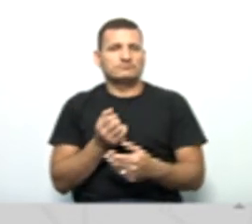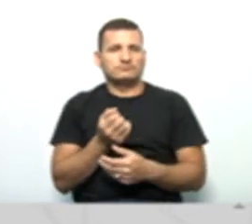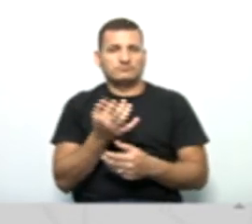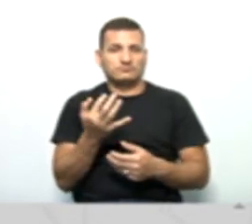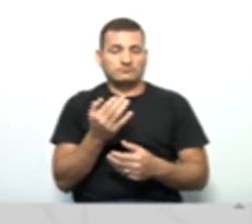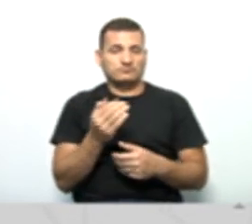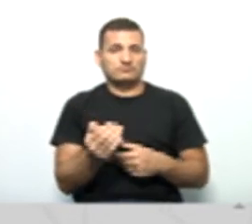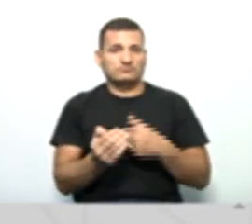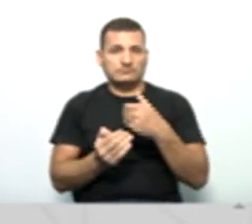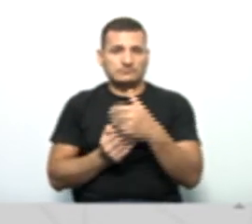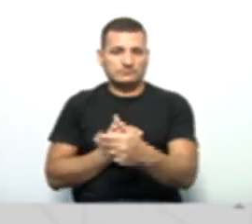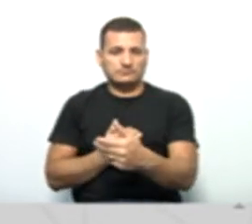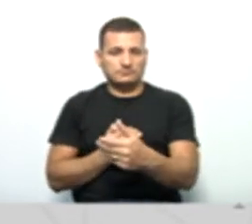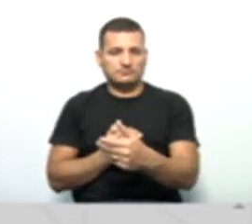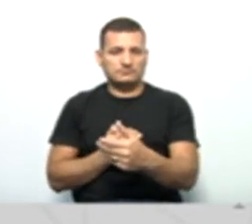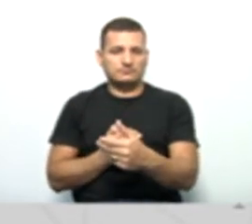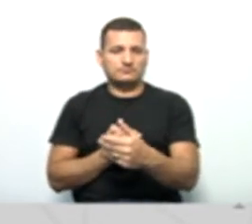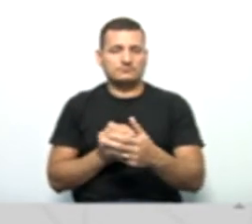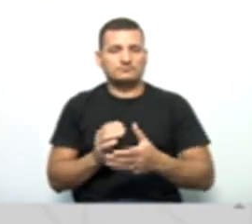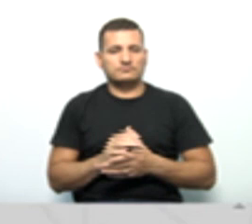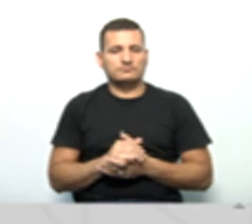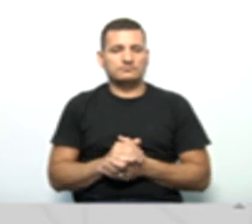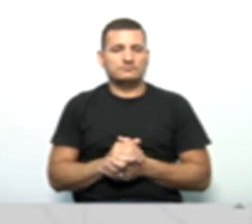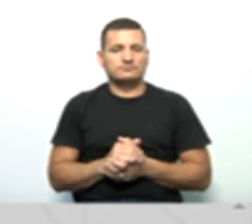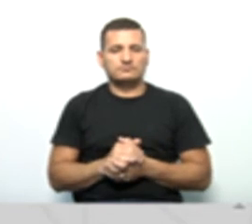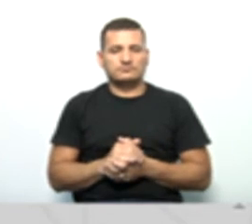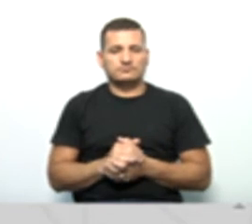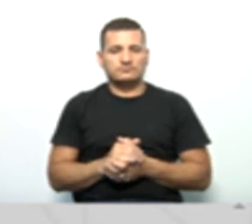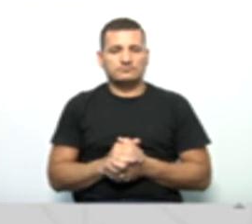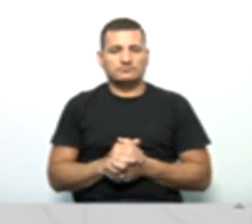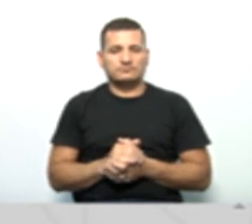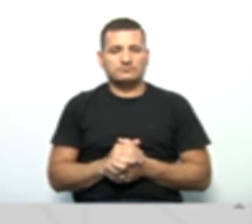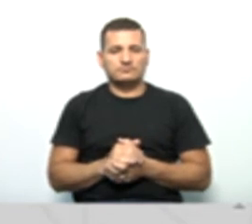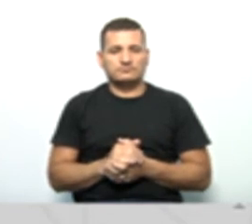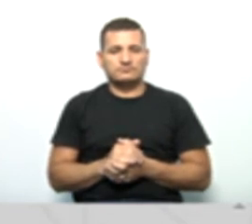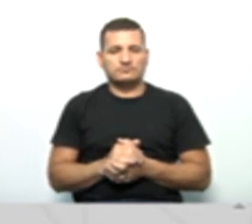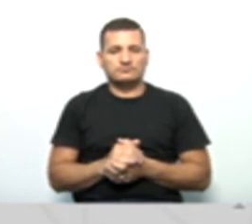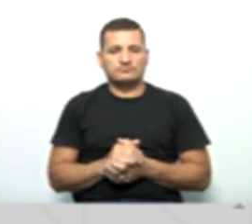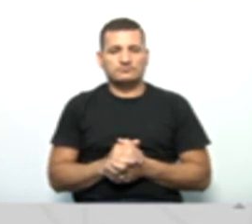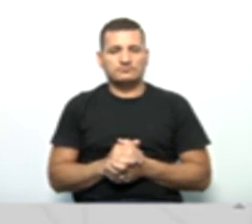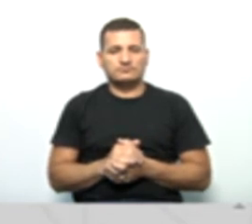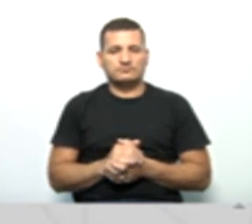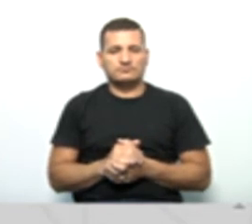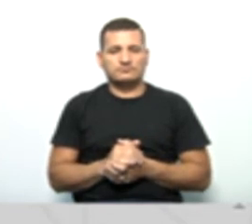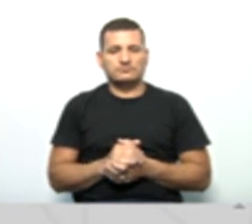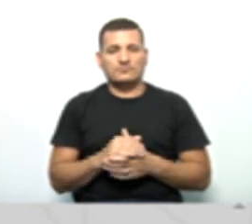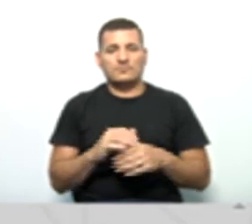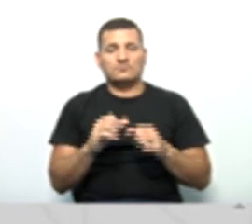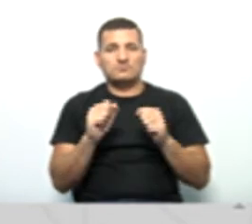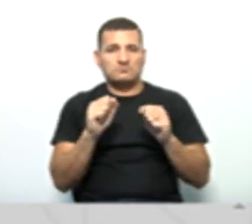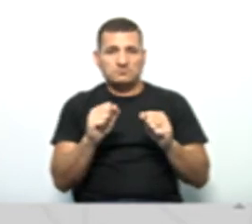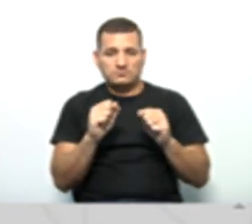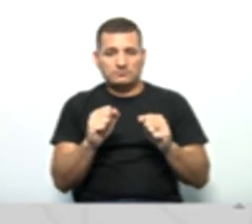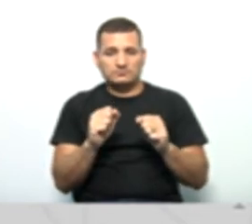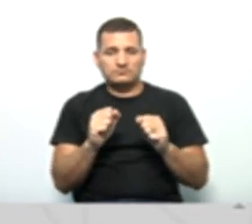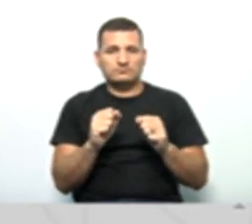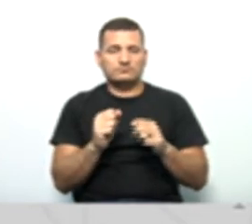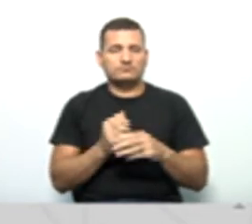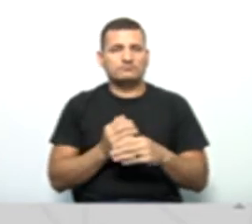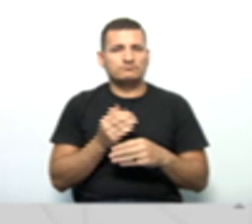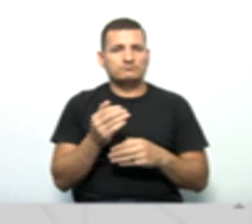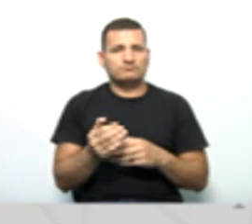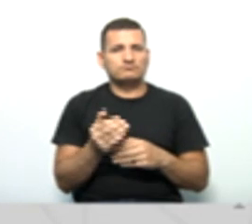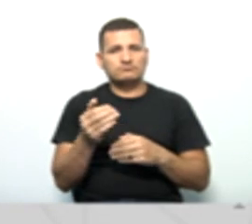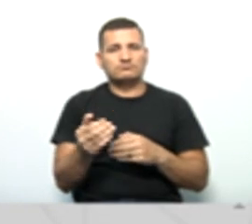determina os passos a serem seguidos, tá vendo? A serem seguidos. Podem ser de 2 em 2 ou